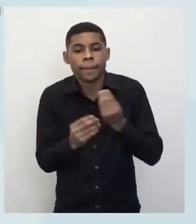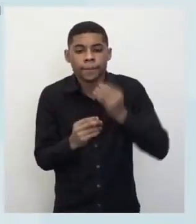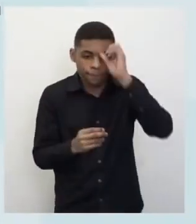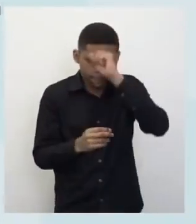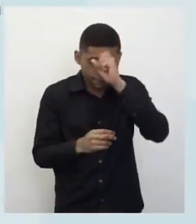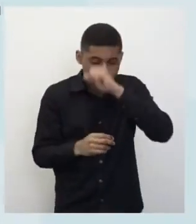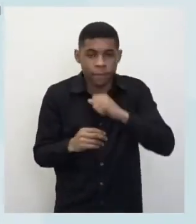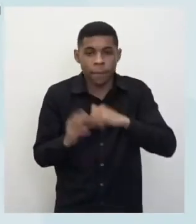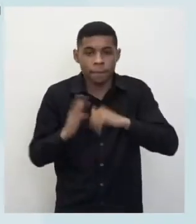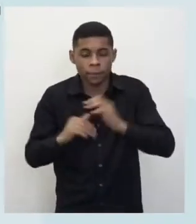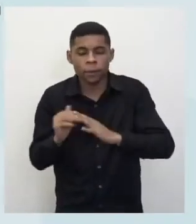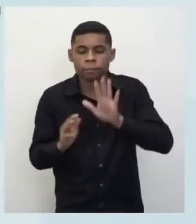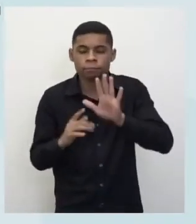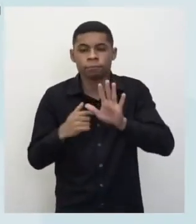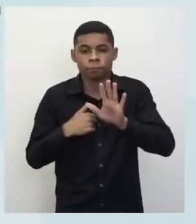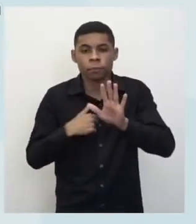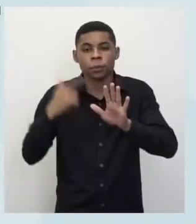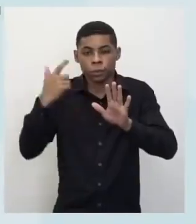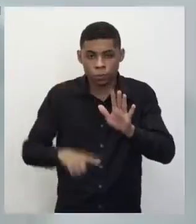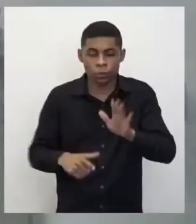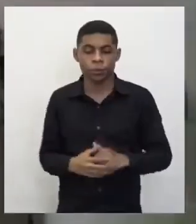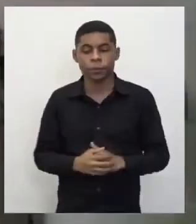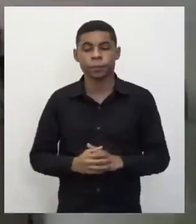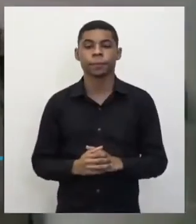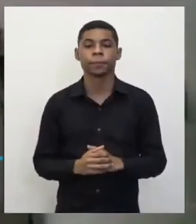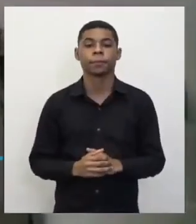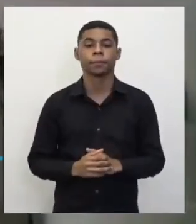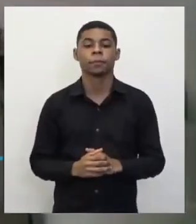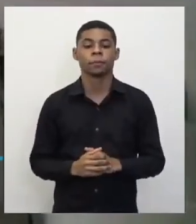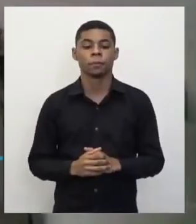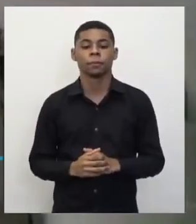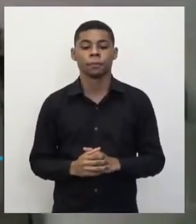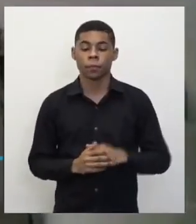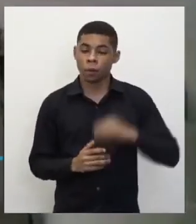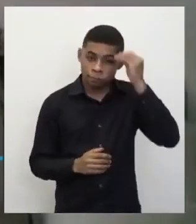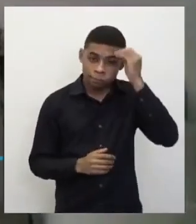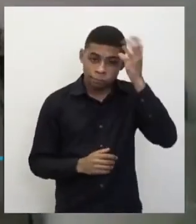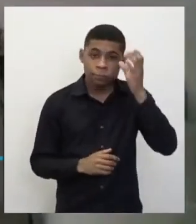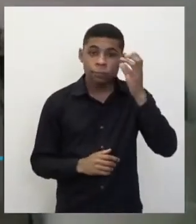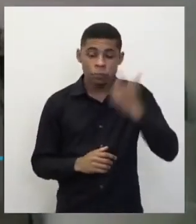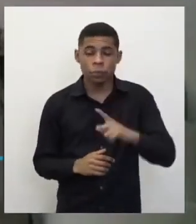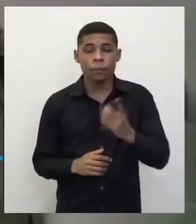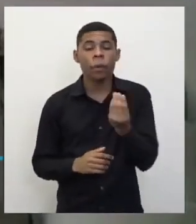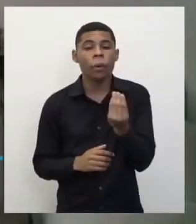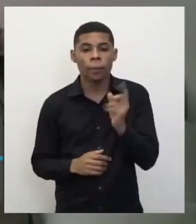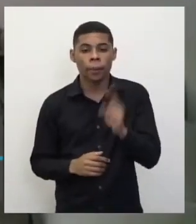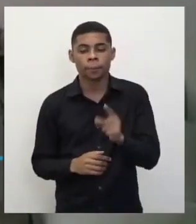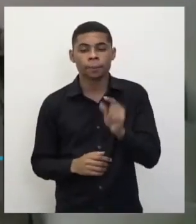habilidade, e aí eu vou repetir aqui, ó. Habilidade é definir o contexto de